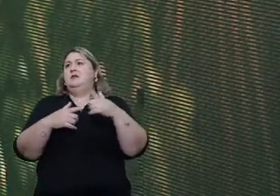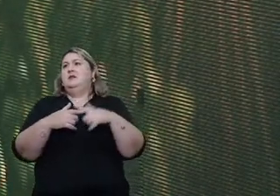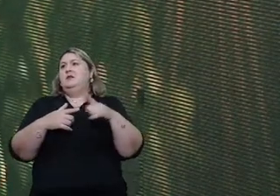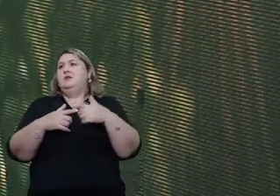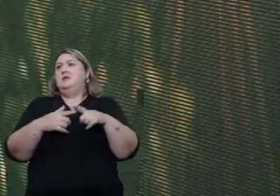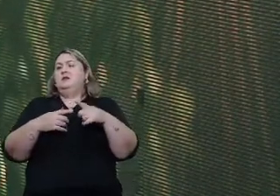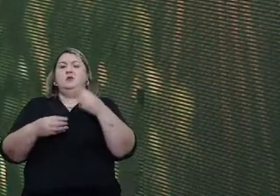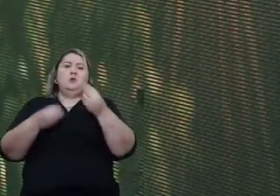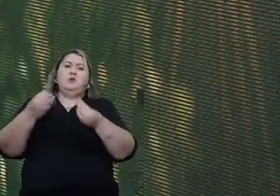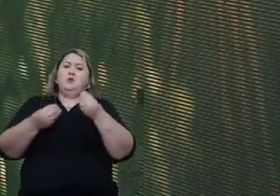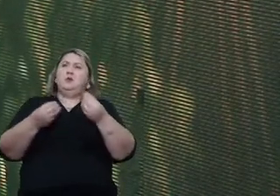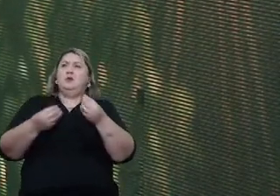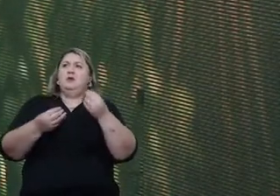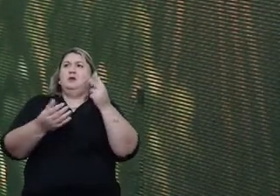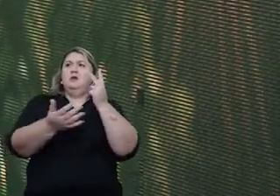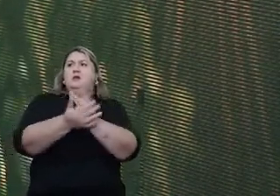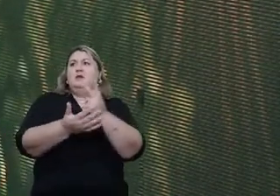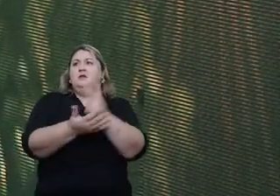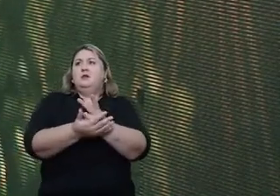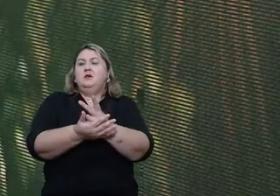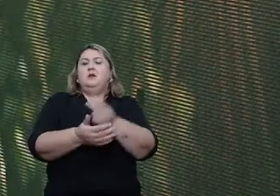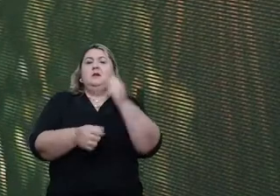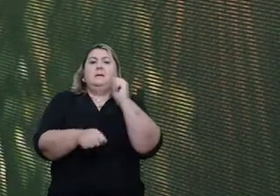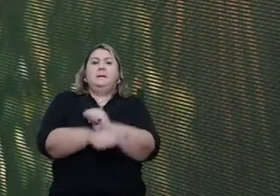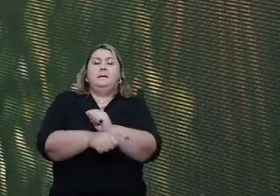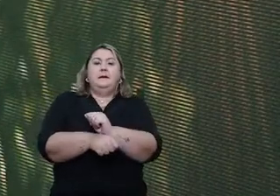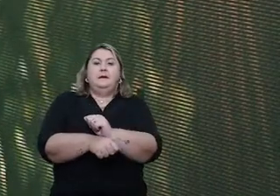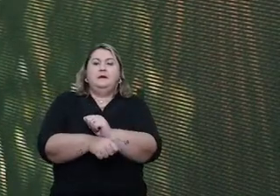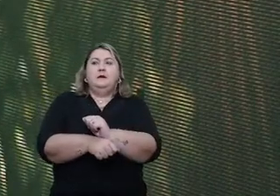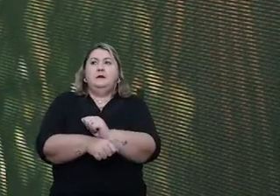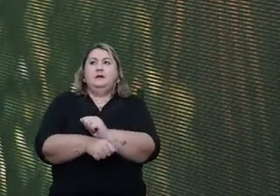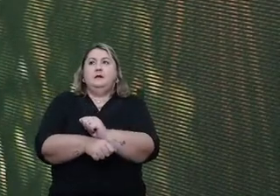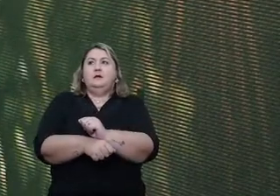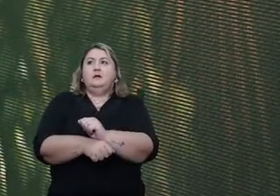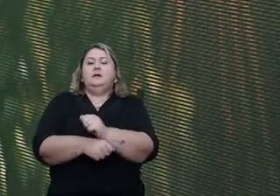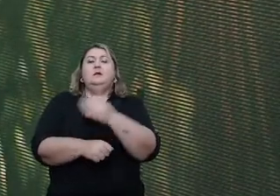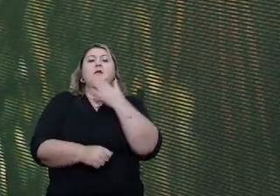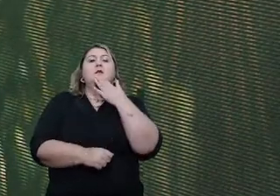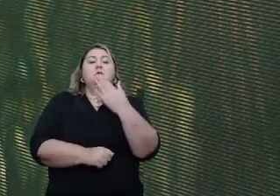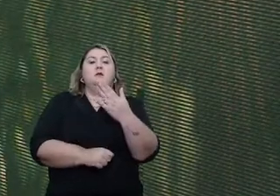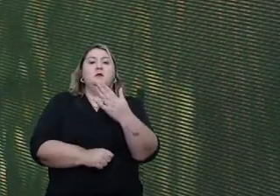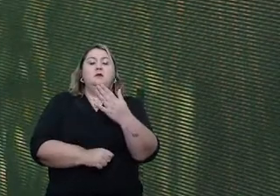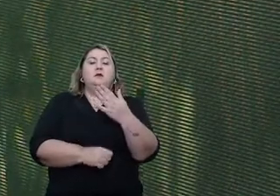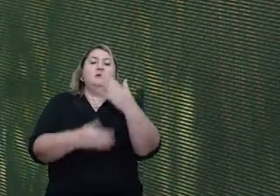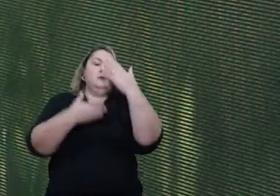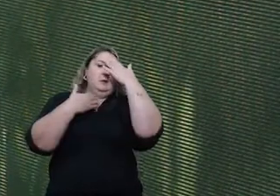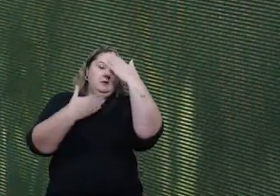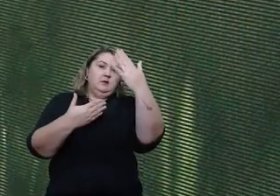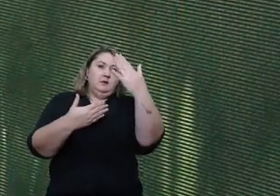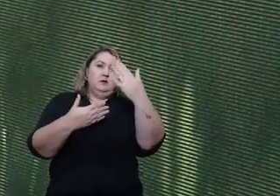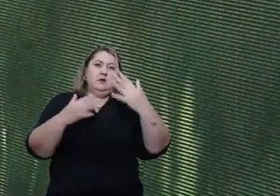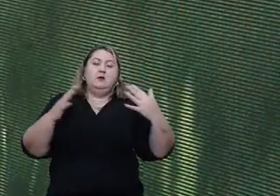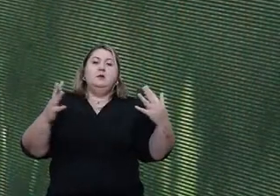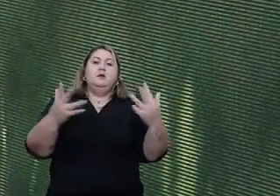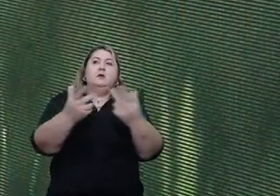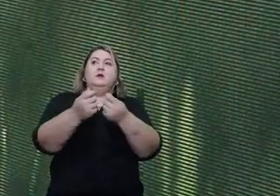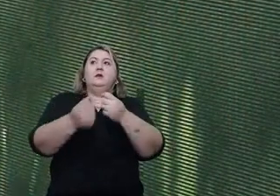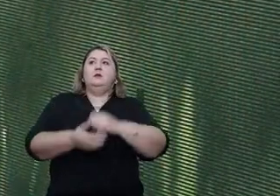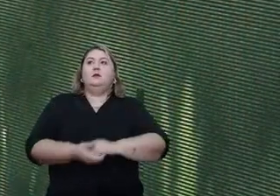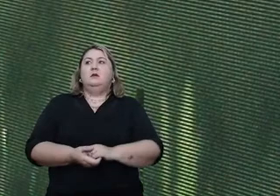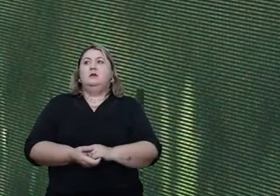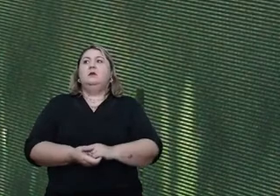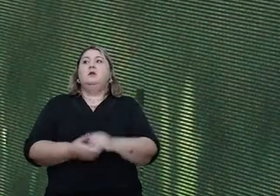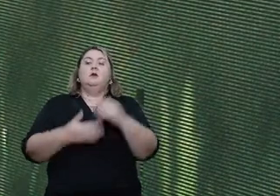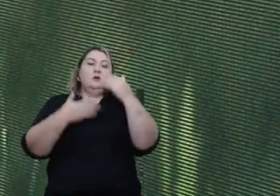não teve como a gente continuar, então a gente parou, pedimos mais uma vez, muito obrigado por todos vocês,